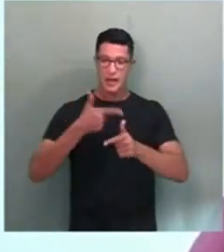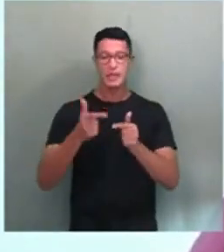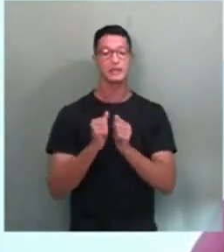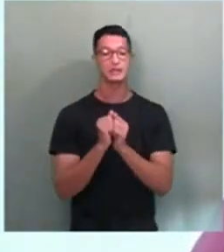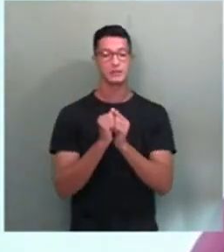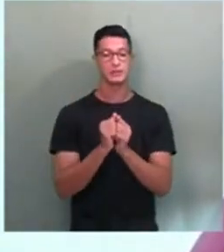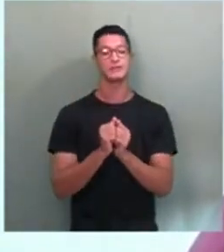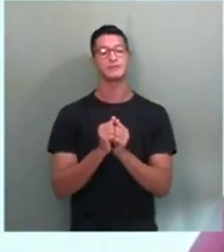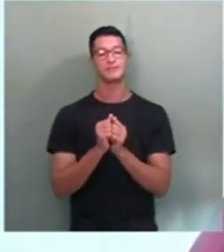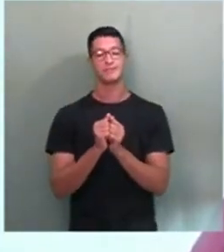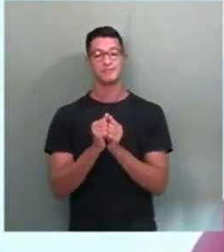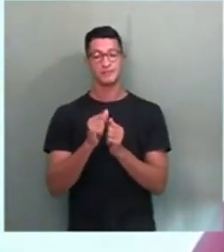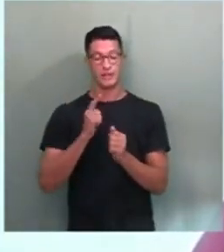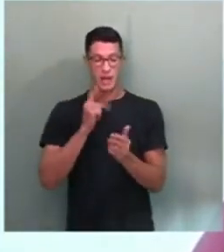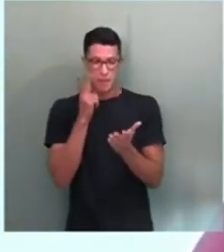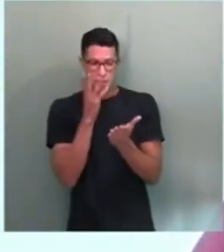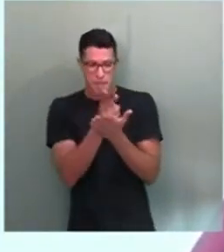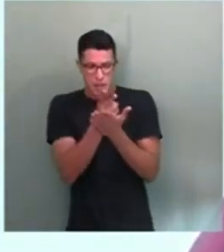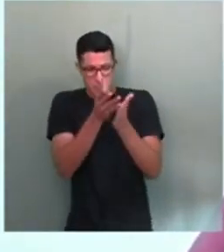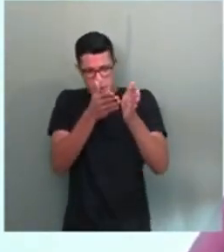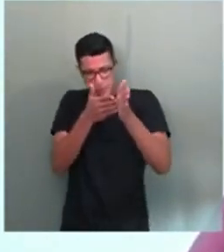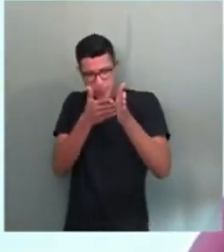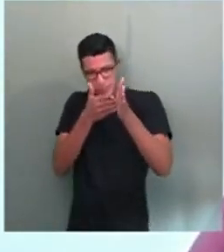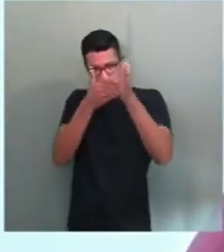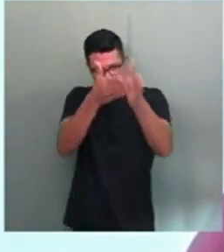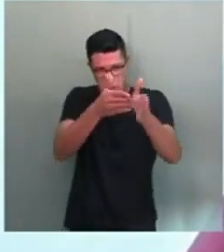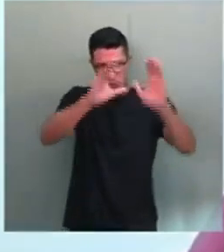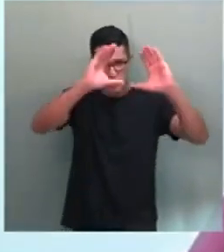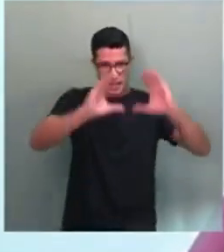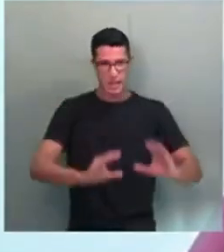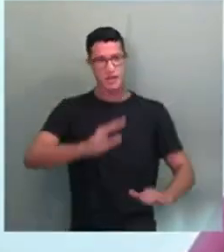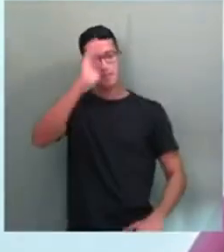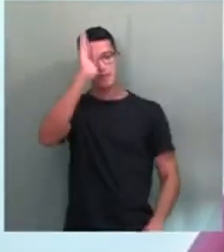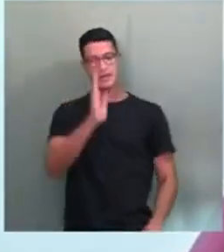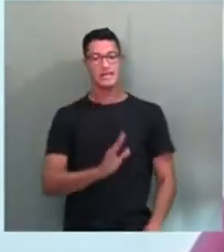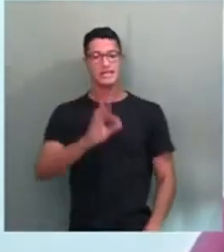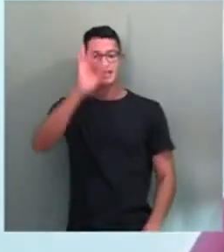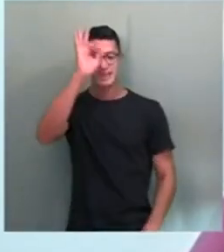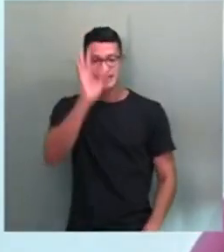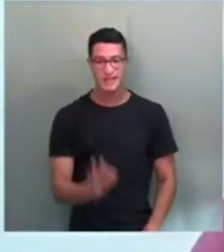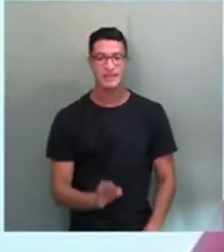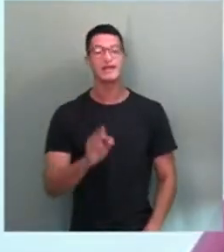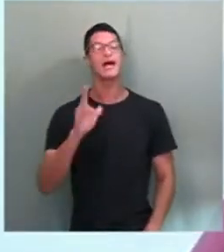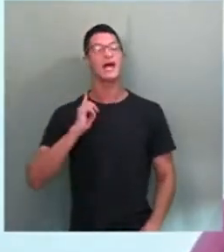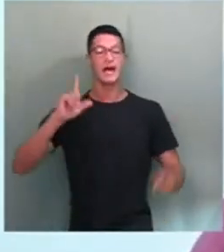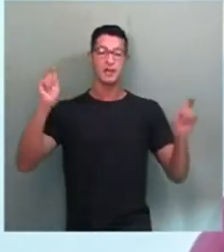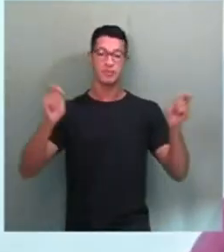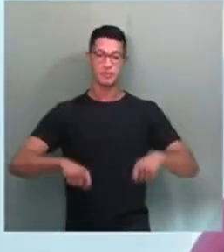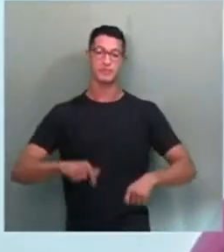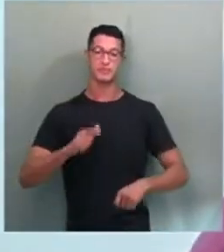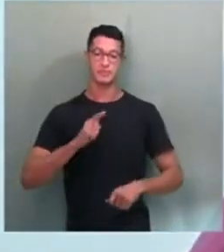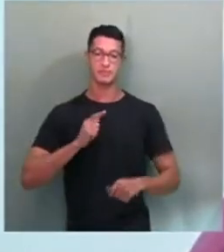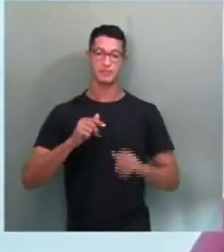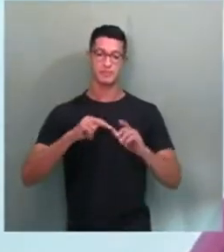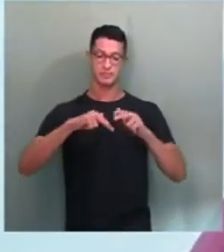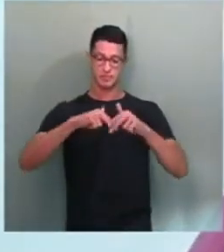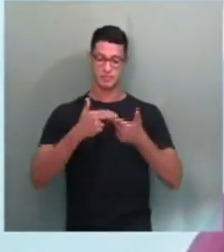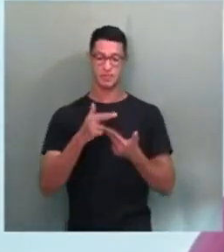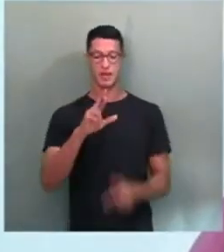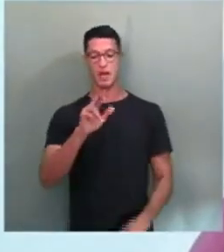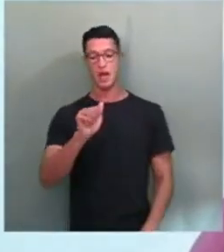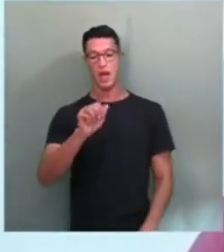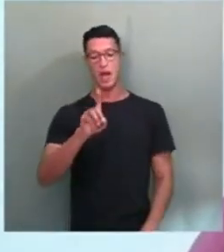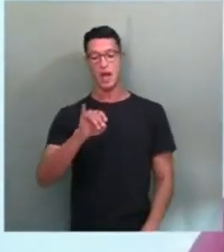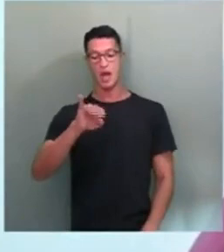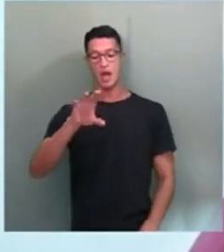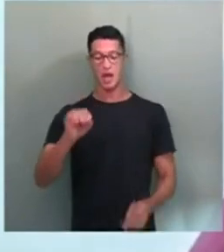encontro para ir na mesma direção que a cidadania brasileira. E, certamente, isso é possibilitado pela Rádio Senado,